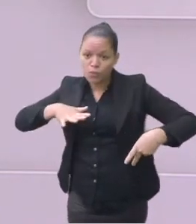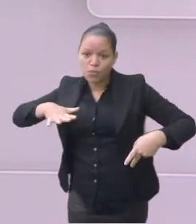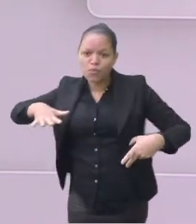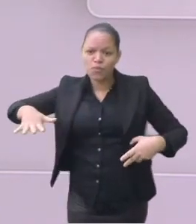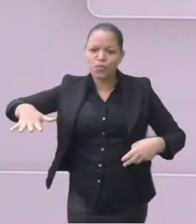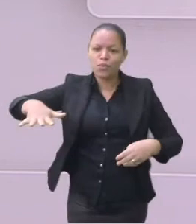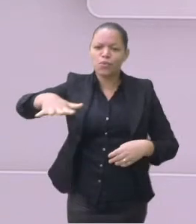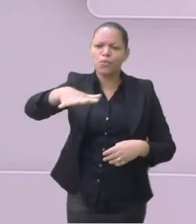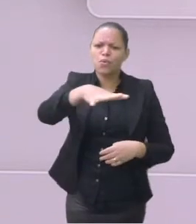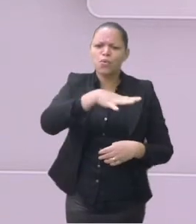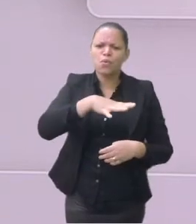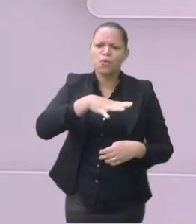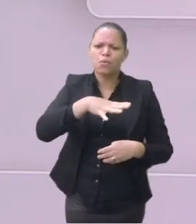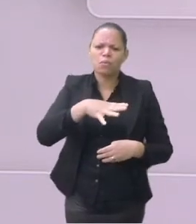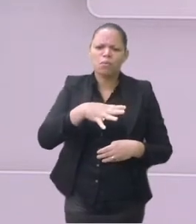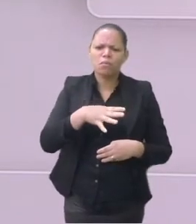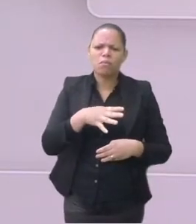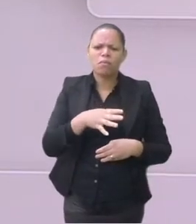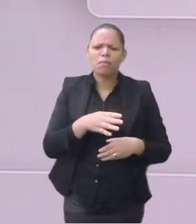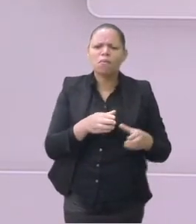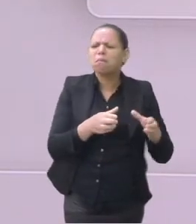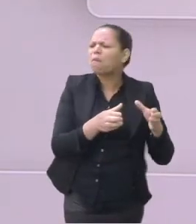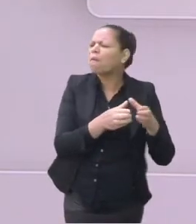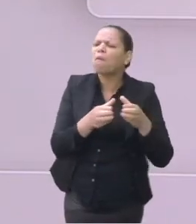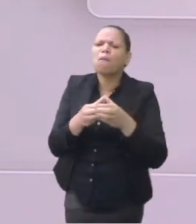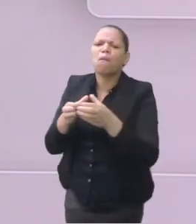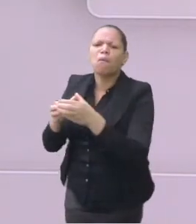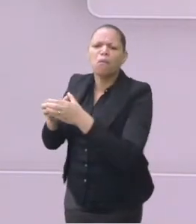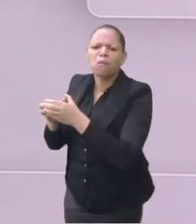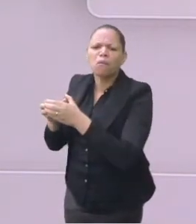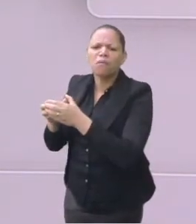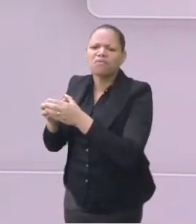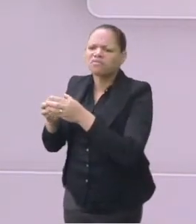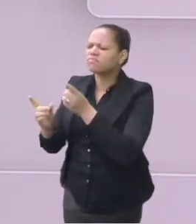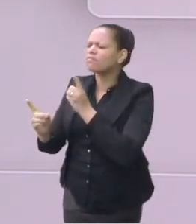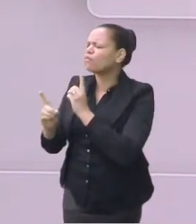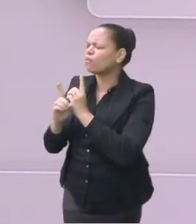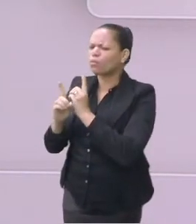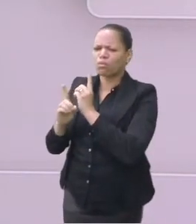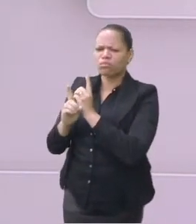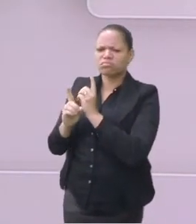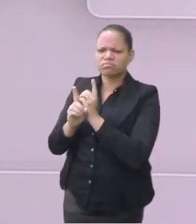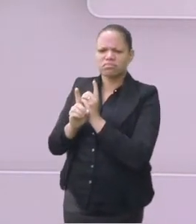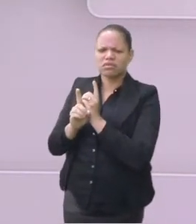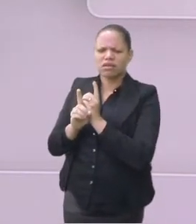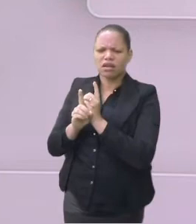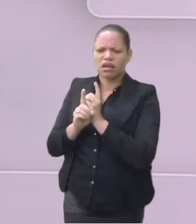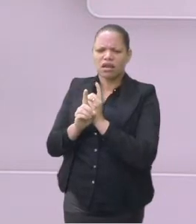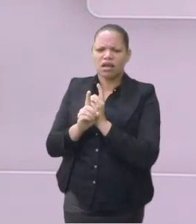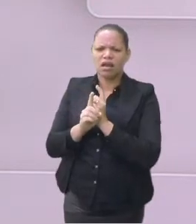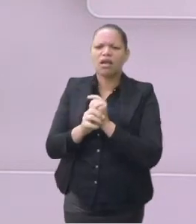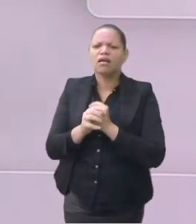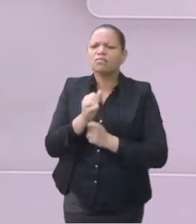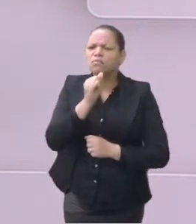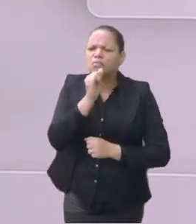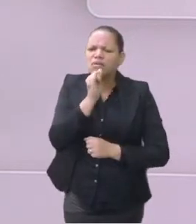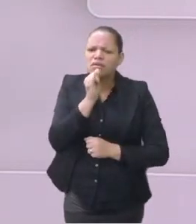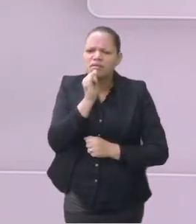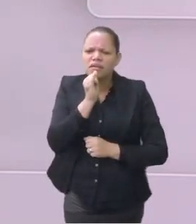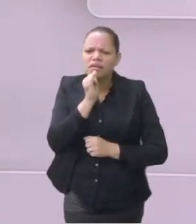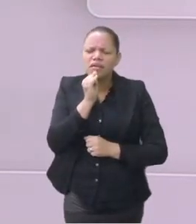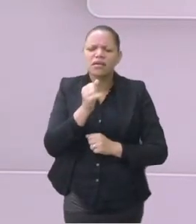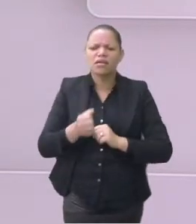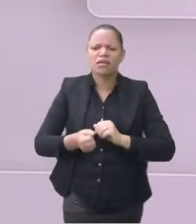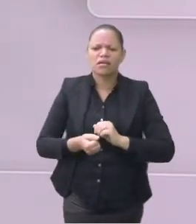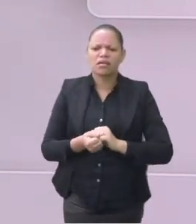espaço? Ou como eu vou me localizar? Eu estou aonde? No centro desta sala? No canto da sala?